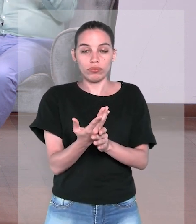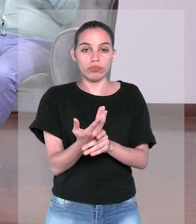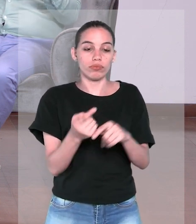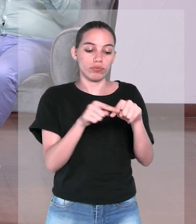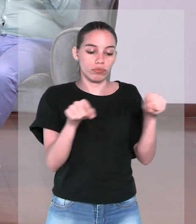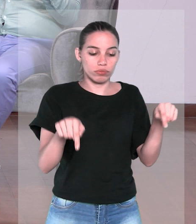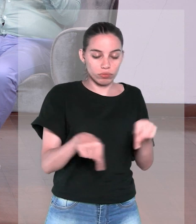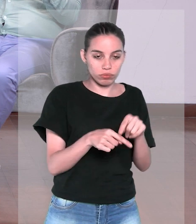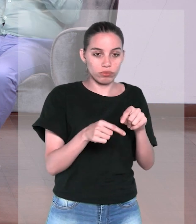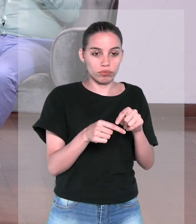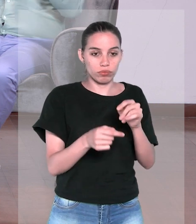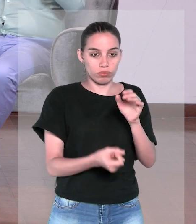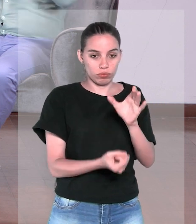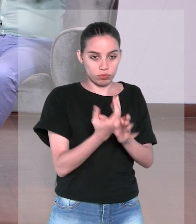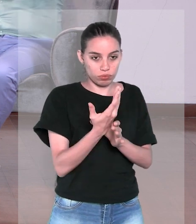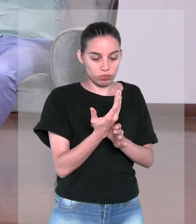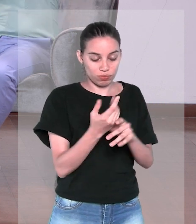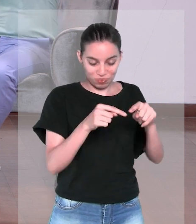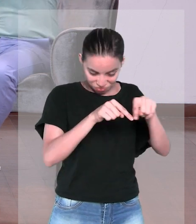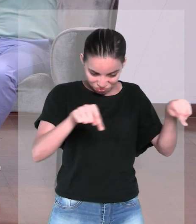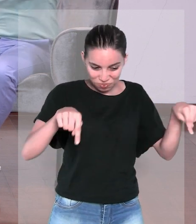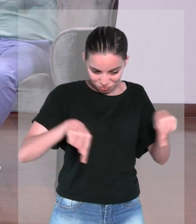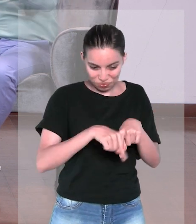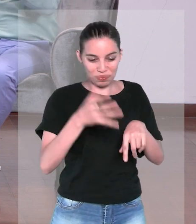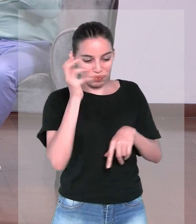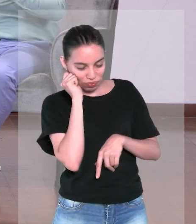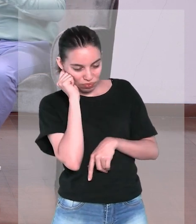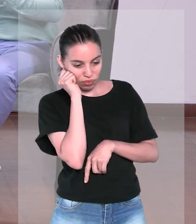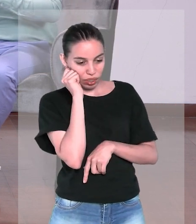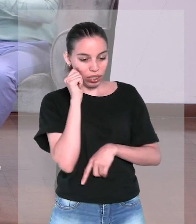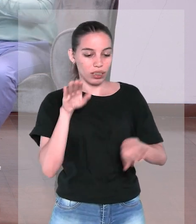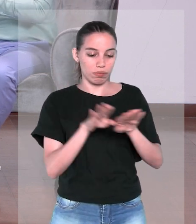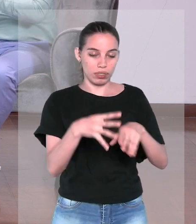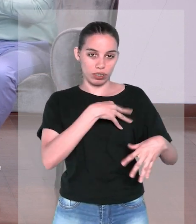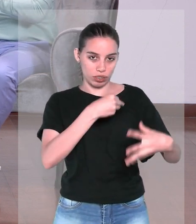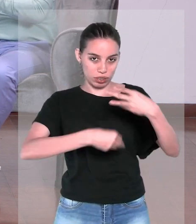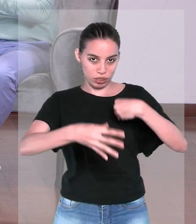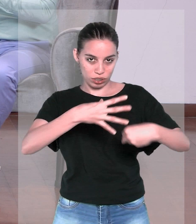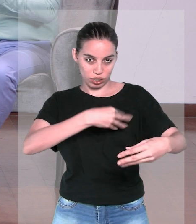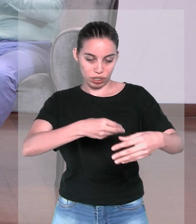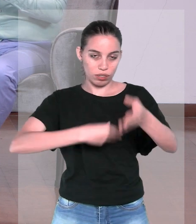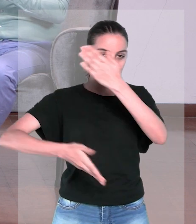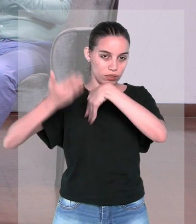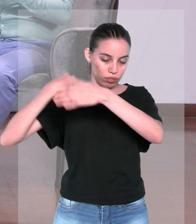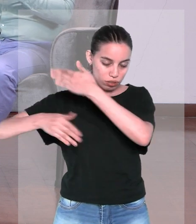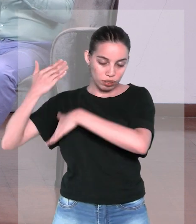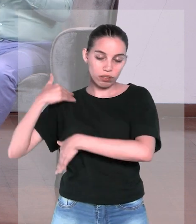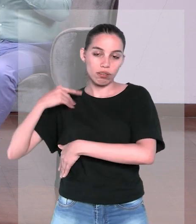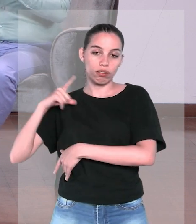muito camuflada. Não é? Nós somos resultados de uma família nuclear e nós somos